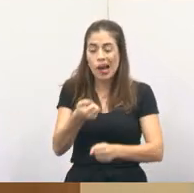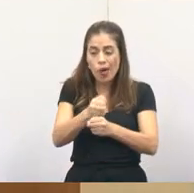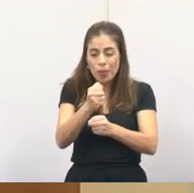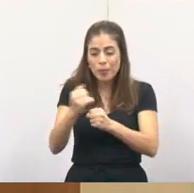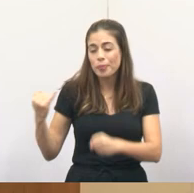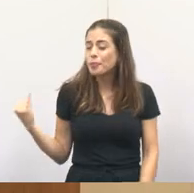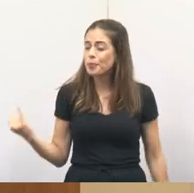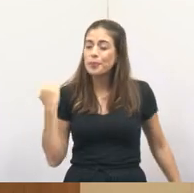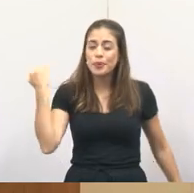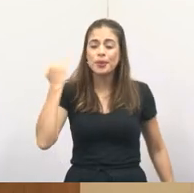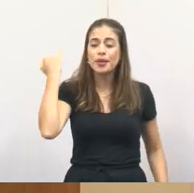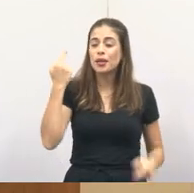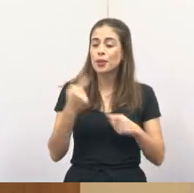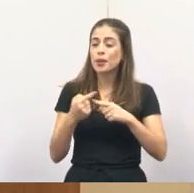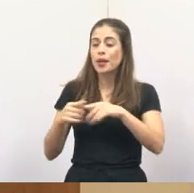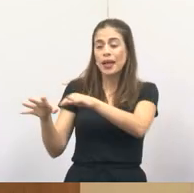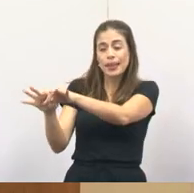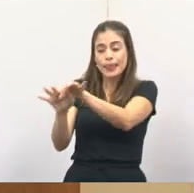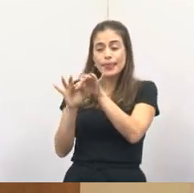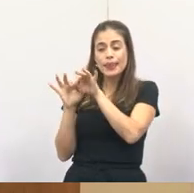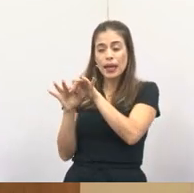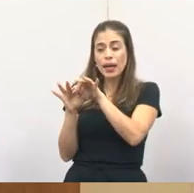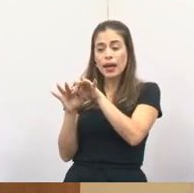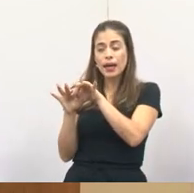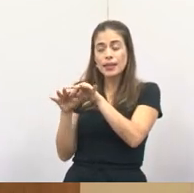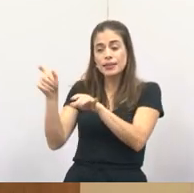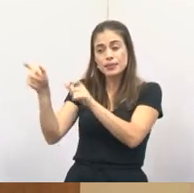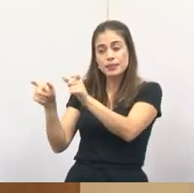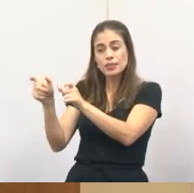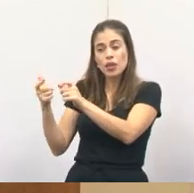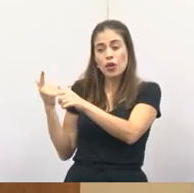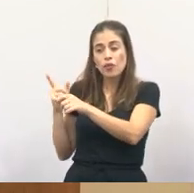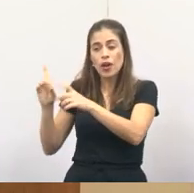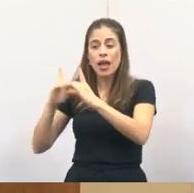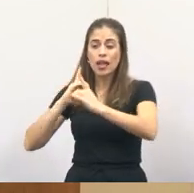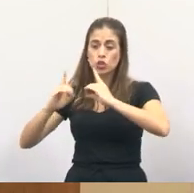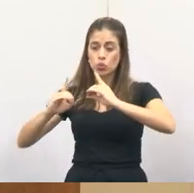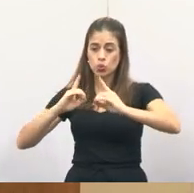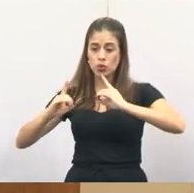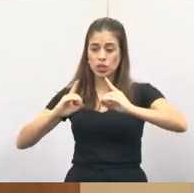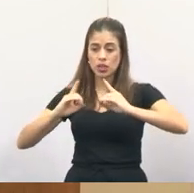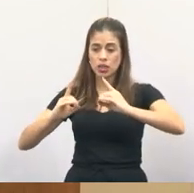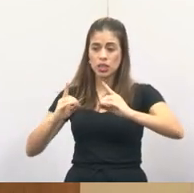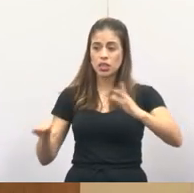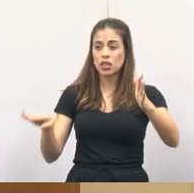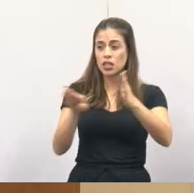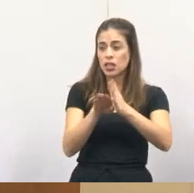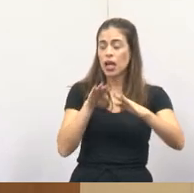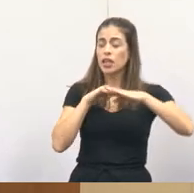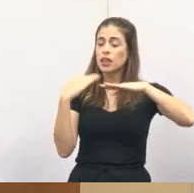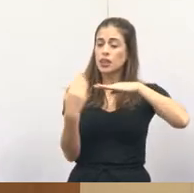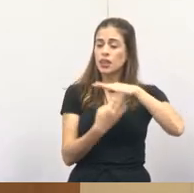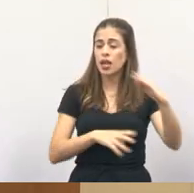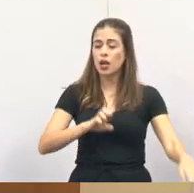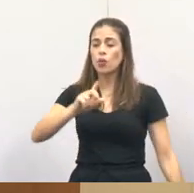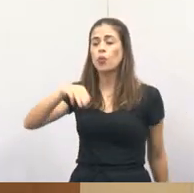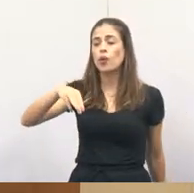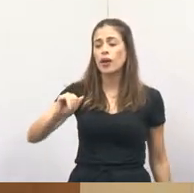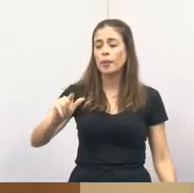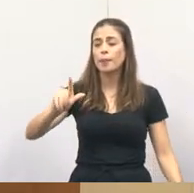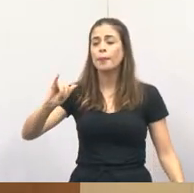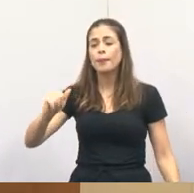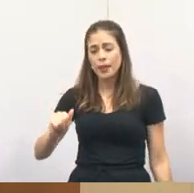porque ela liga os moradores que saem da Dutra e vão até ali o Jardim Emília o Jardim Flórida